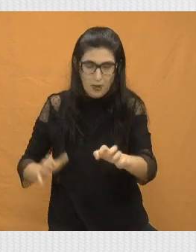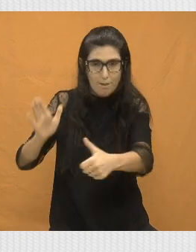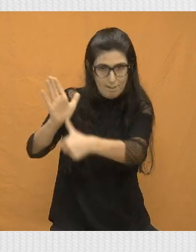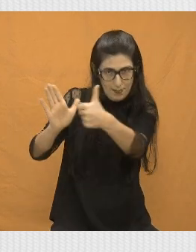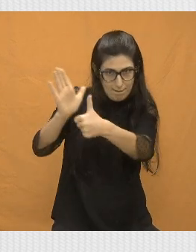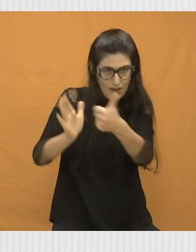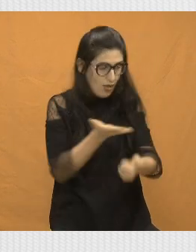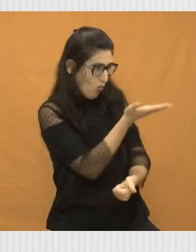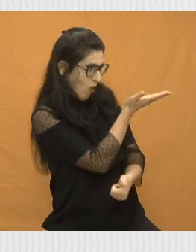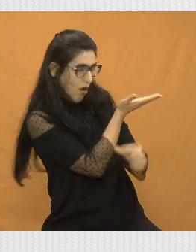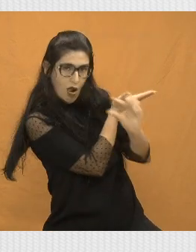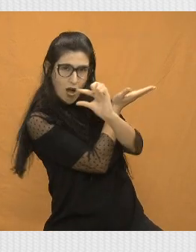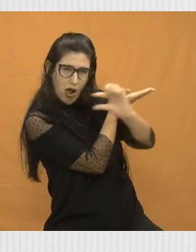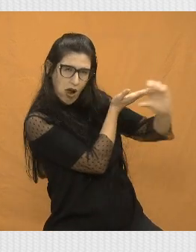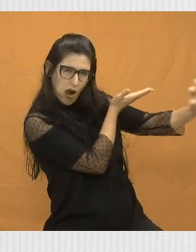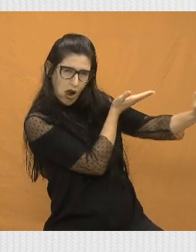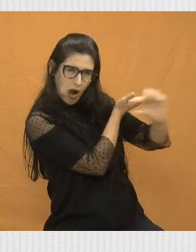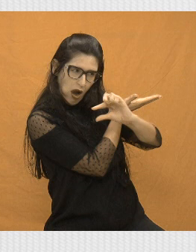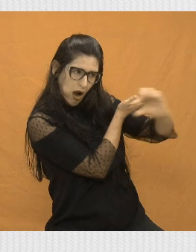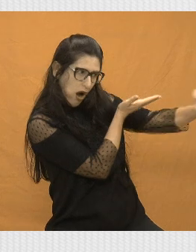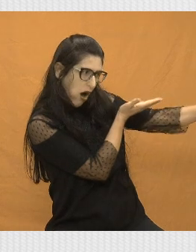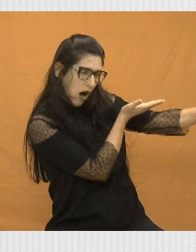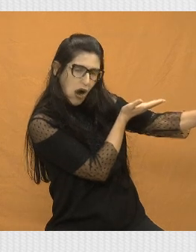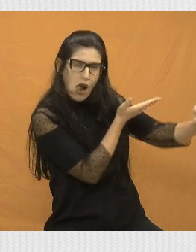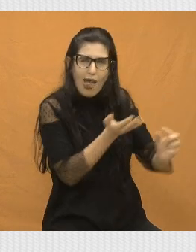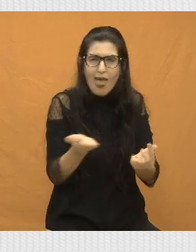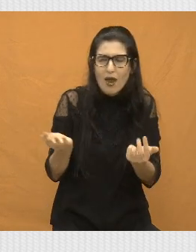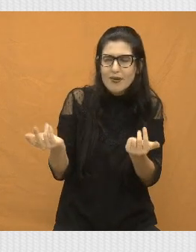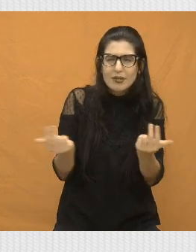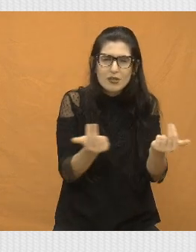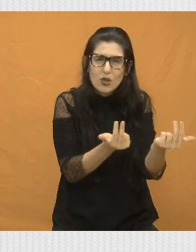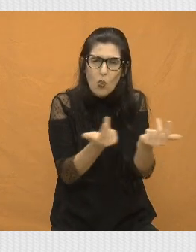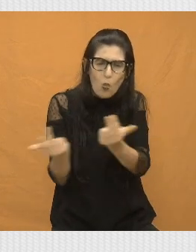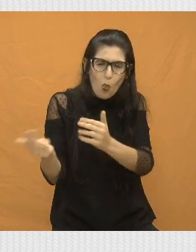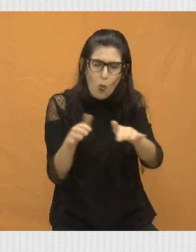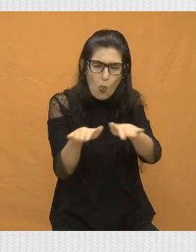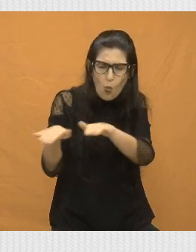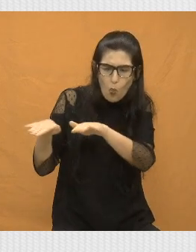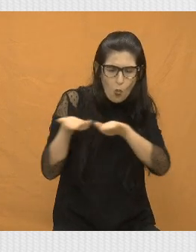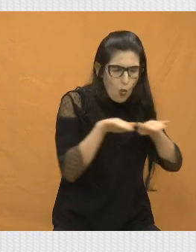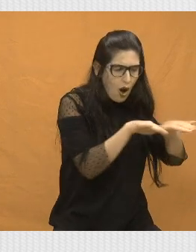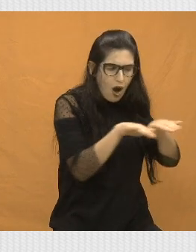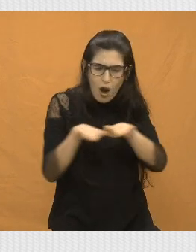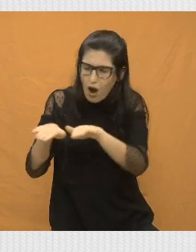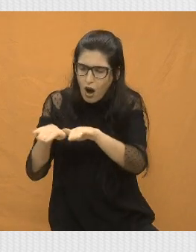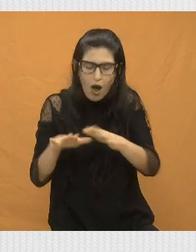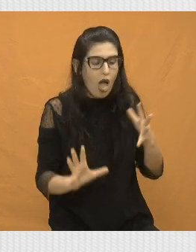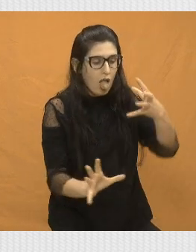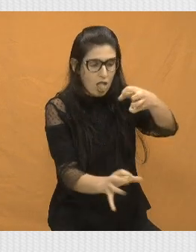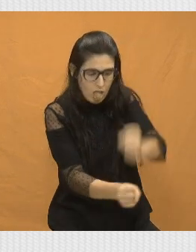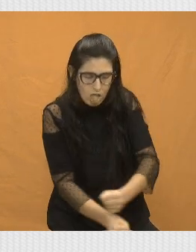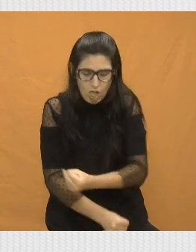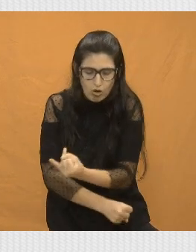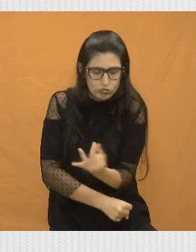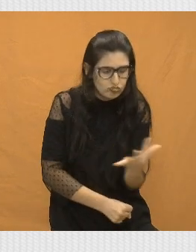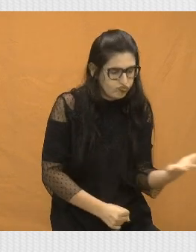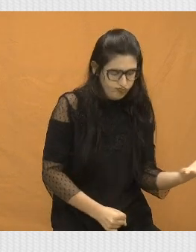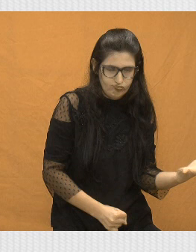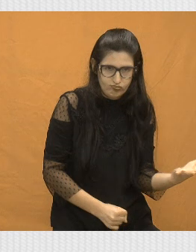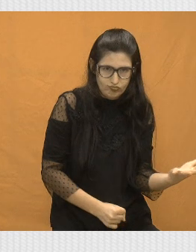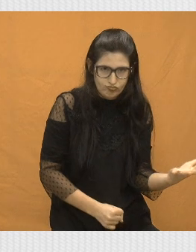podem verificar, ela tem um sinal de igualdade, que é nada mais que o somatório de todas as receitas que estão